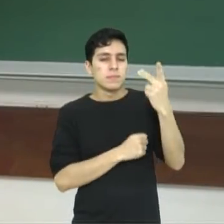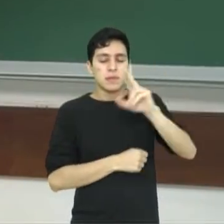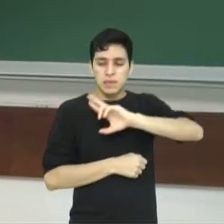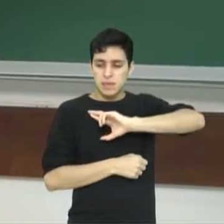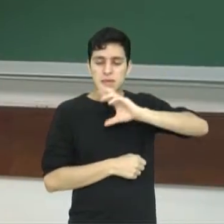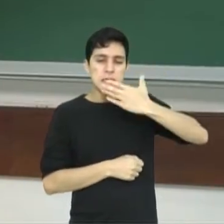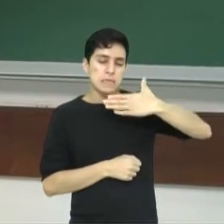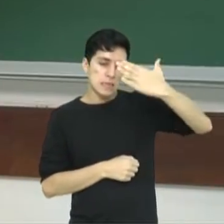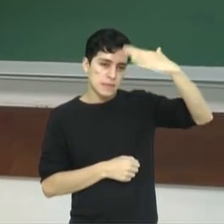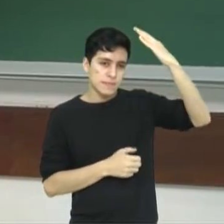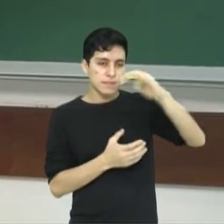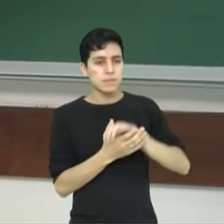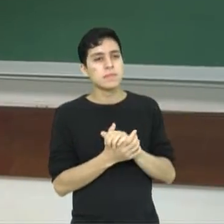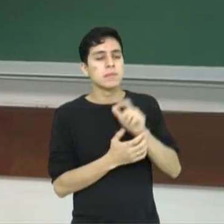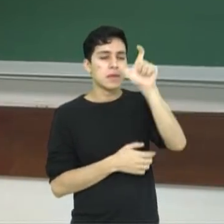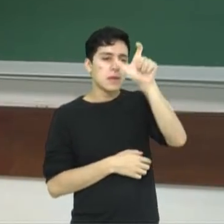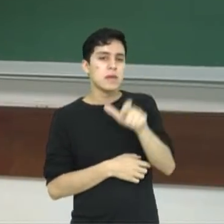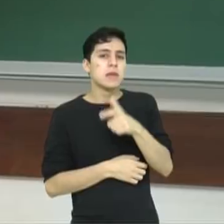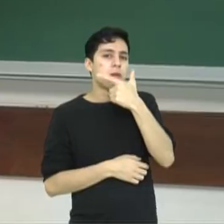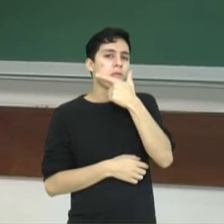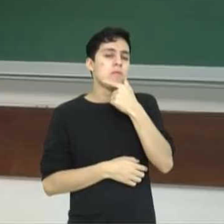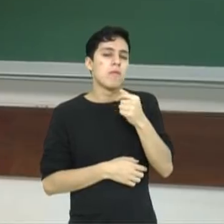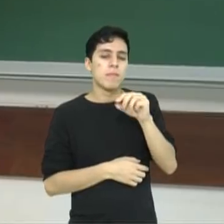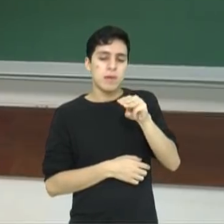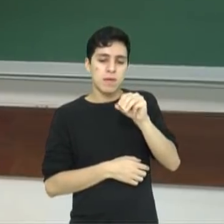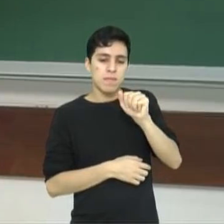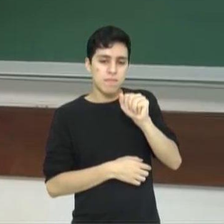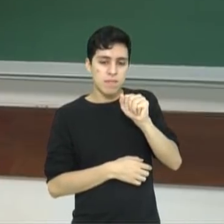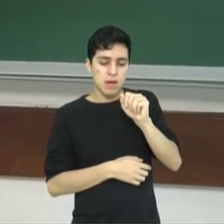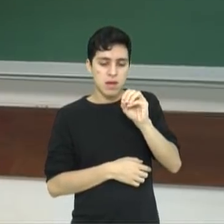necessitados uma ajuda proporcional aos bens que possui.